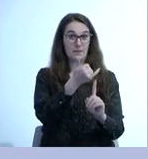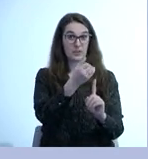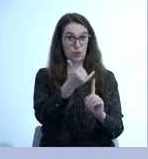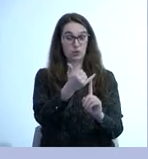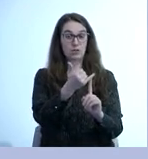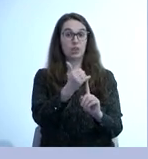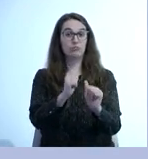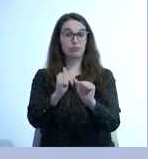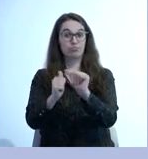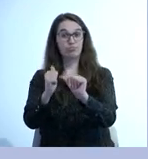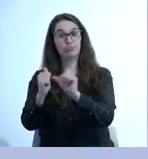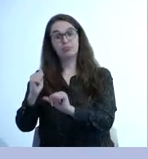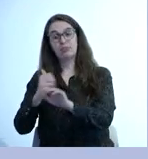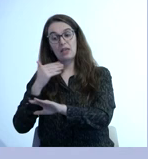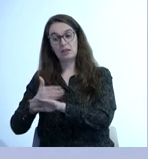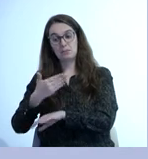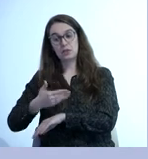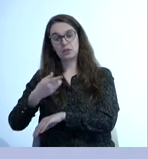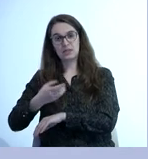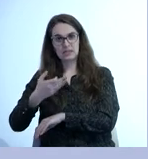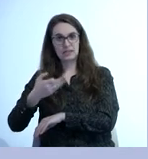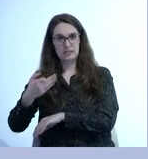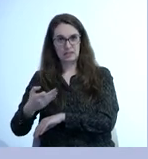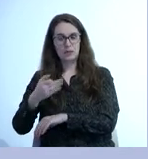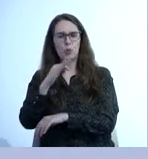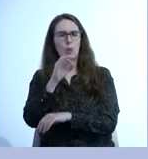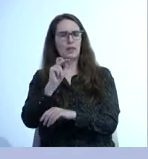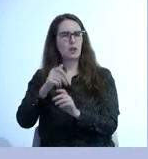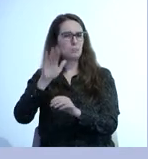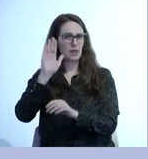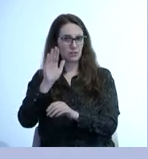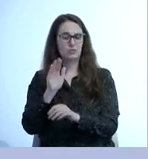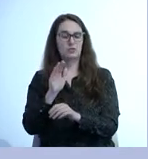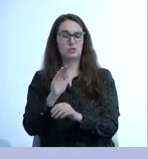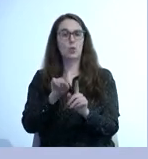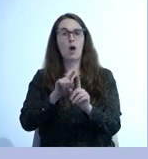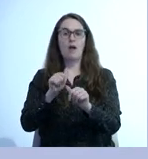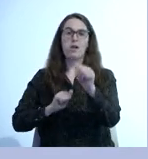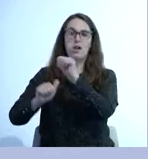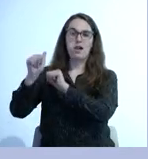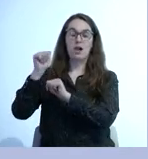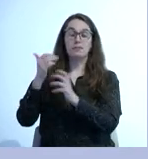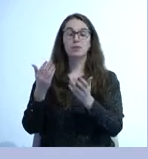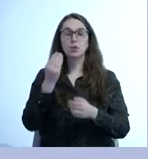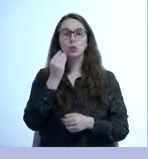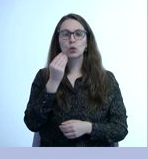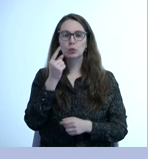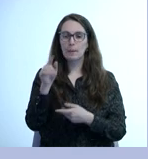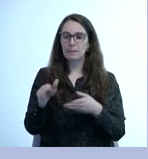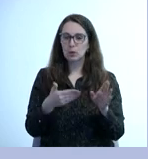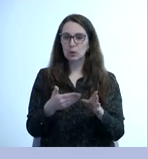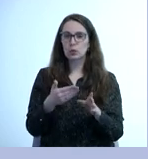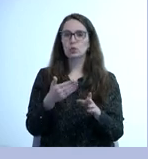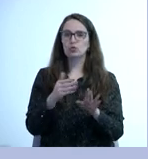até 1977, portanto há mais de 40 anos atrás, e é um período já com uma